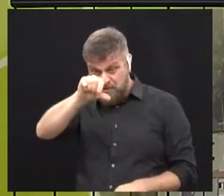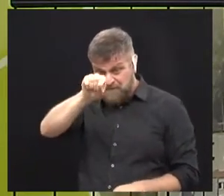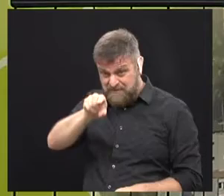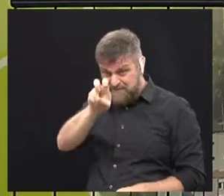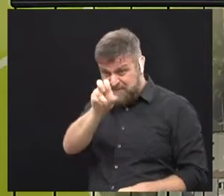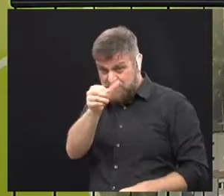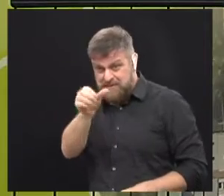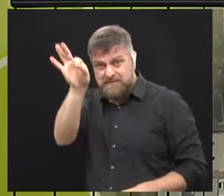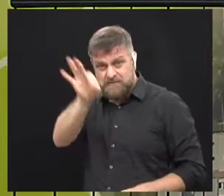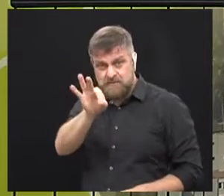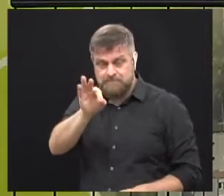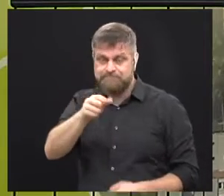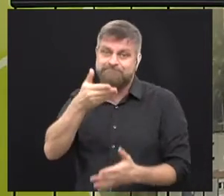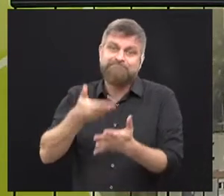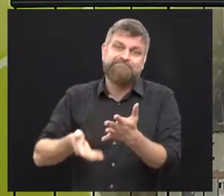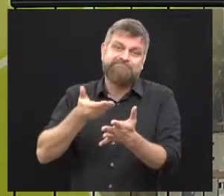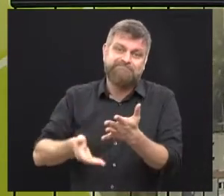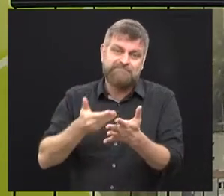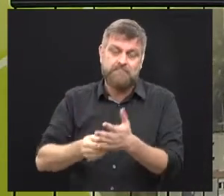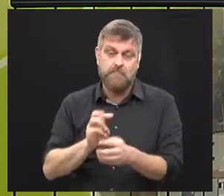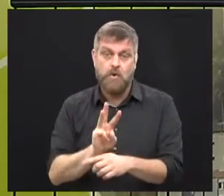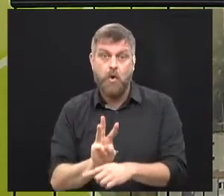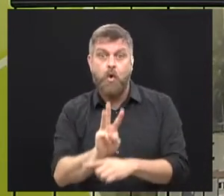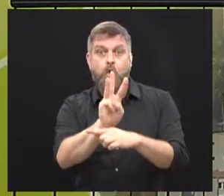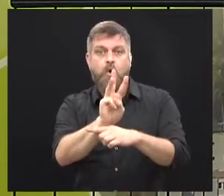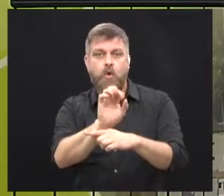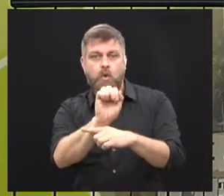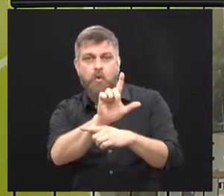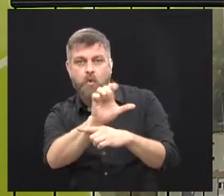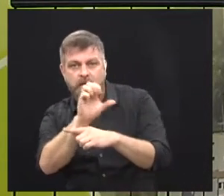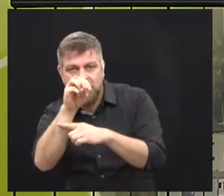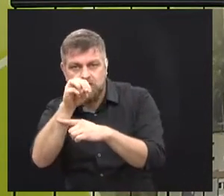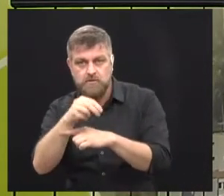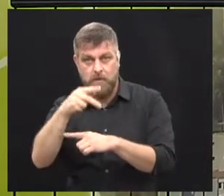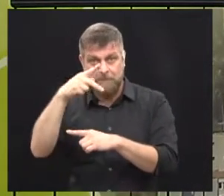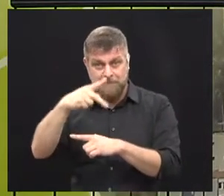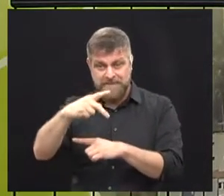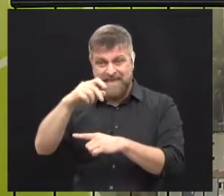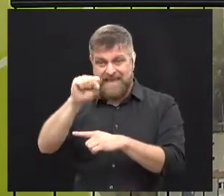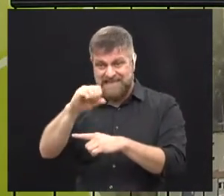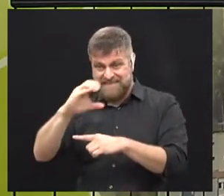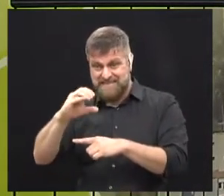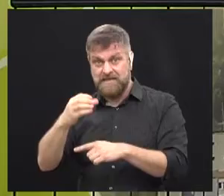39,56% dos votos, vai perdendo para o Wilson Lima, do PSC,